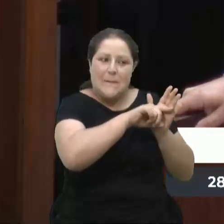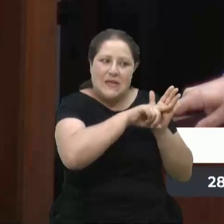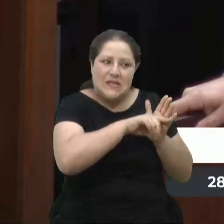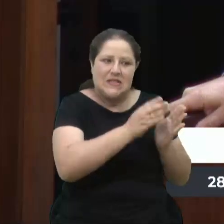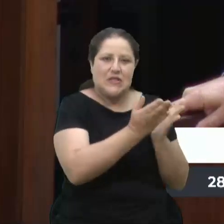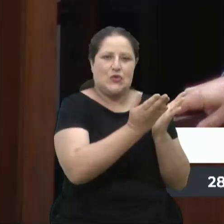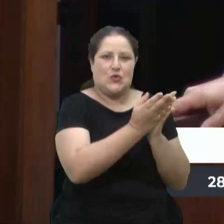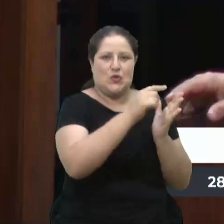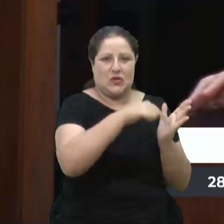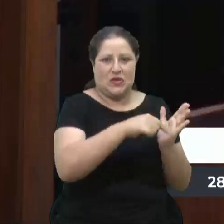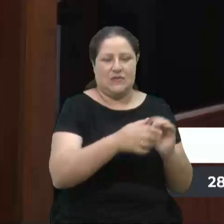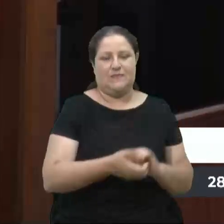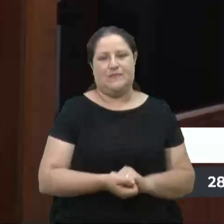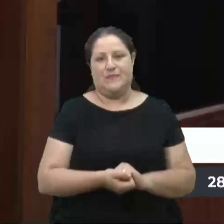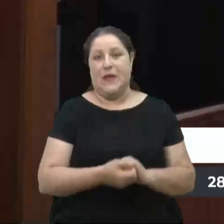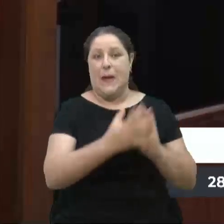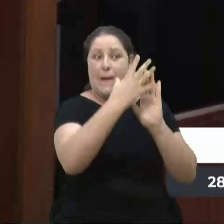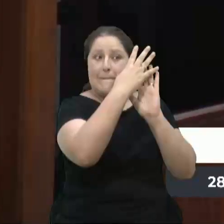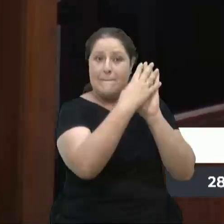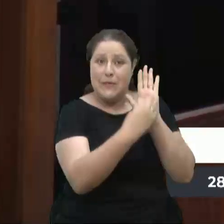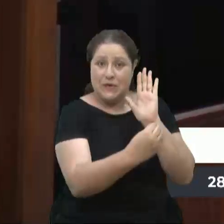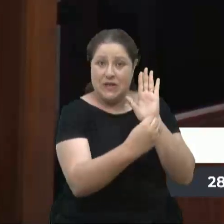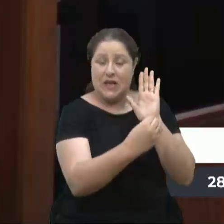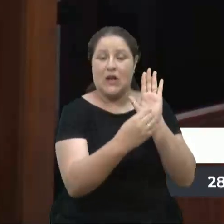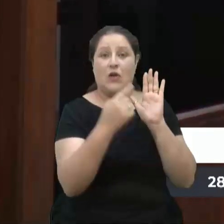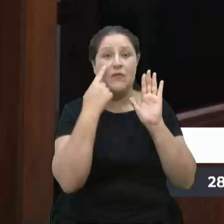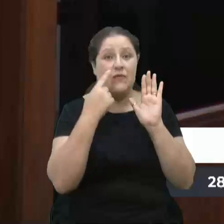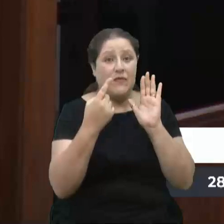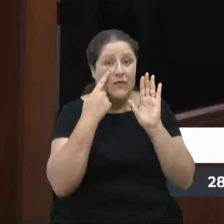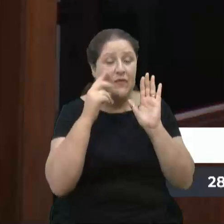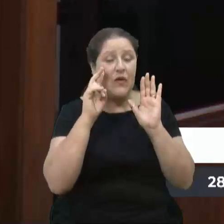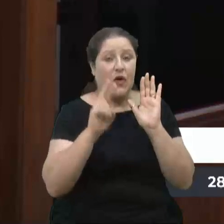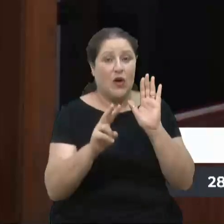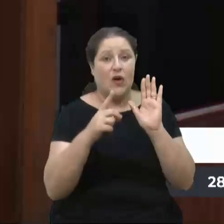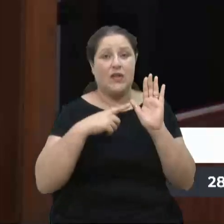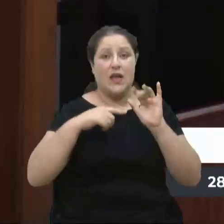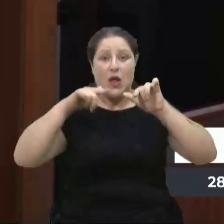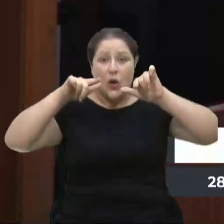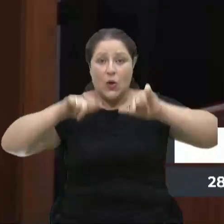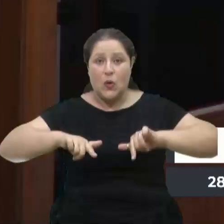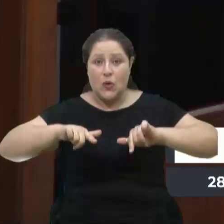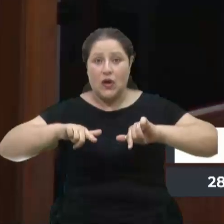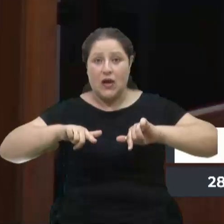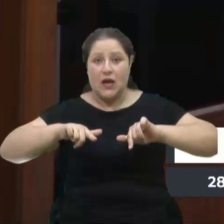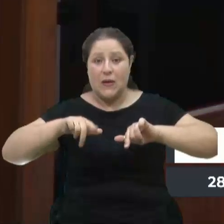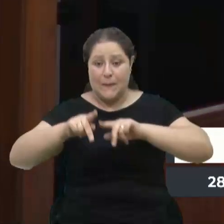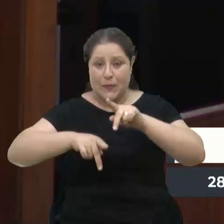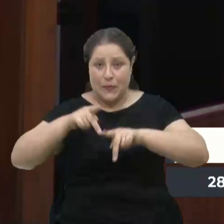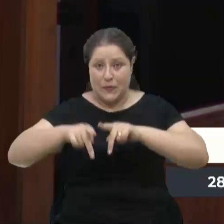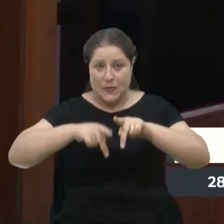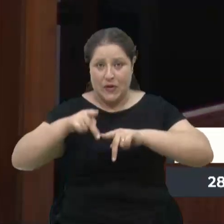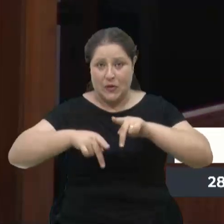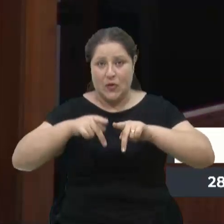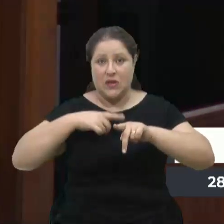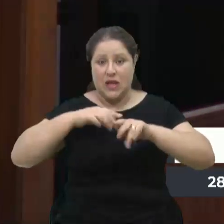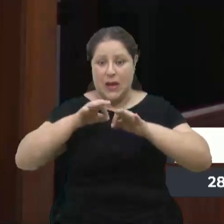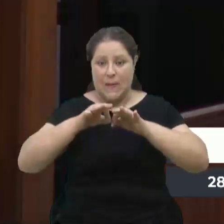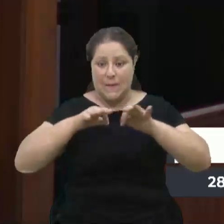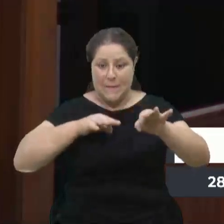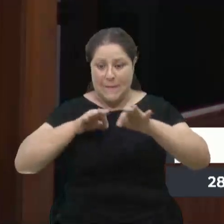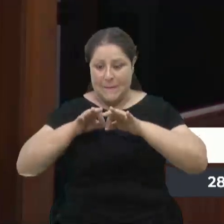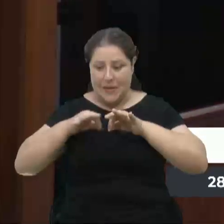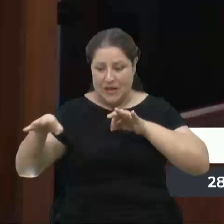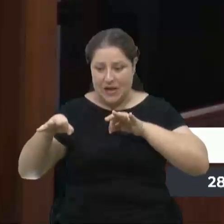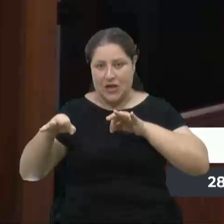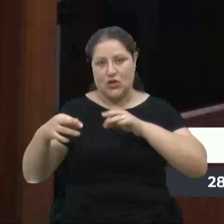apresenta, vejam, as áreas públicas estão dentro da metragem do que é responsabilidade do município.